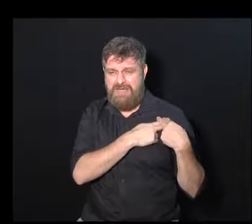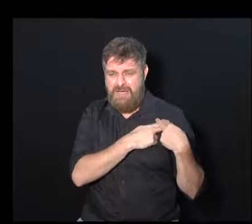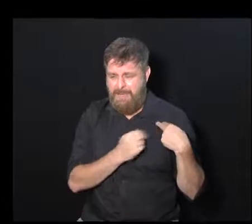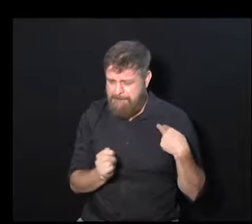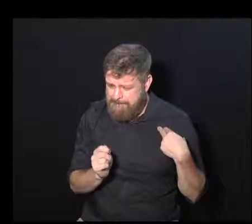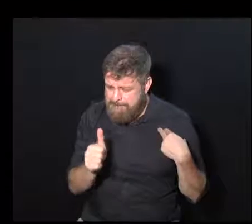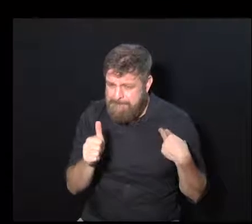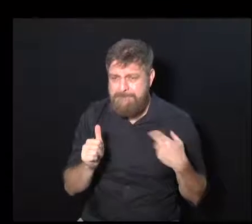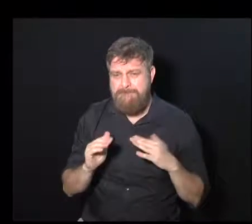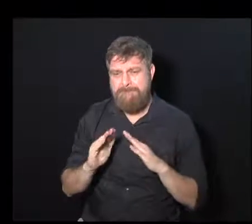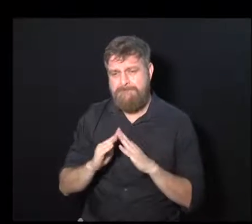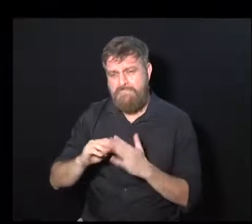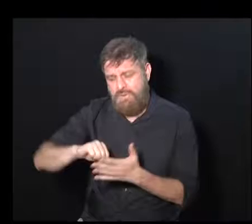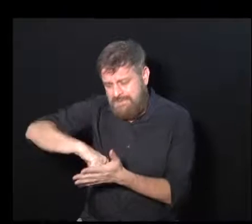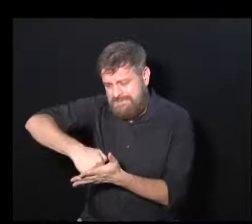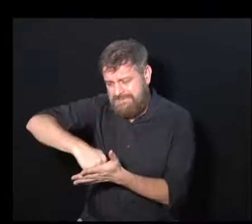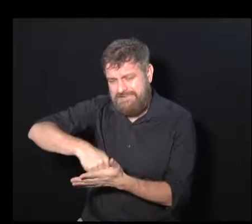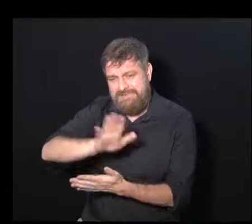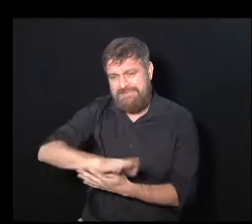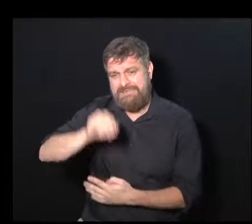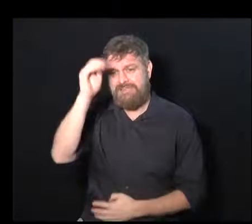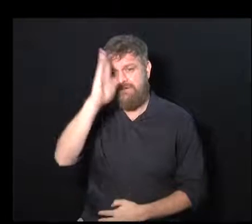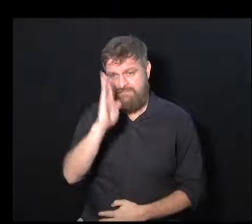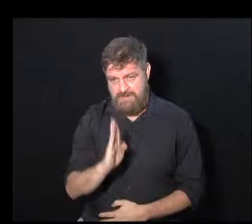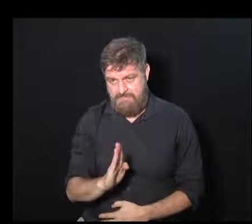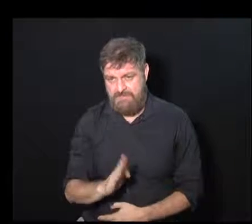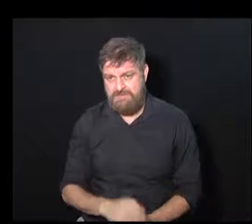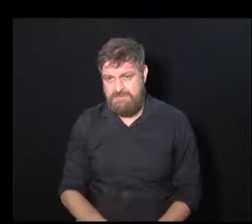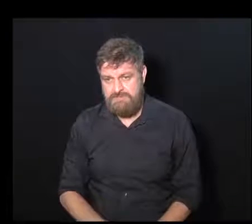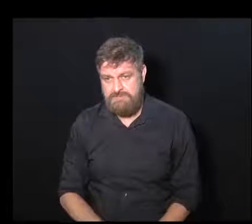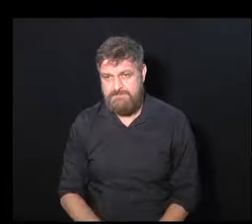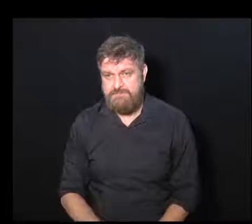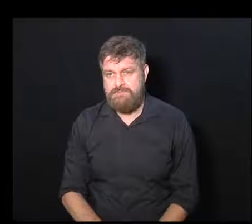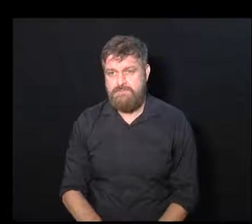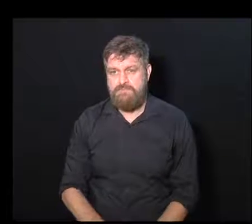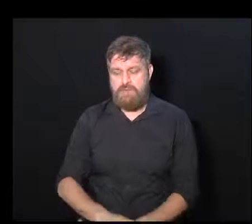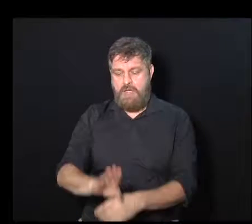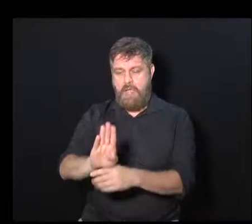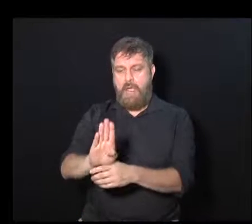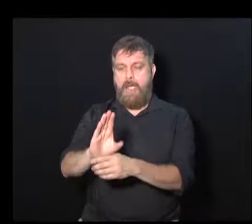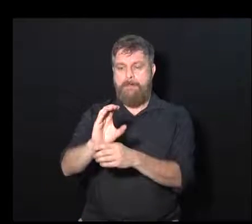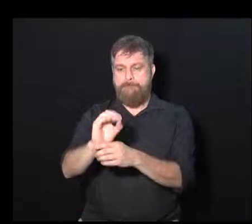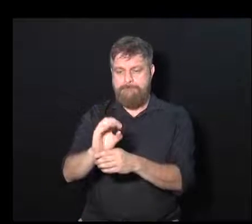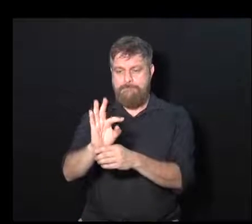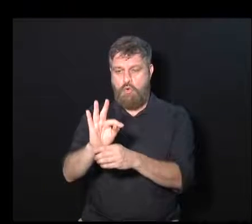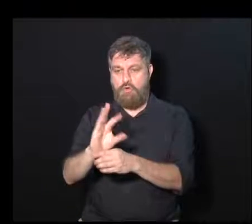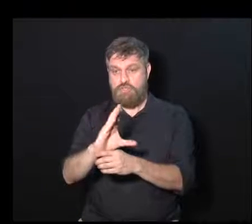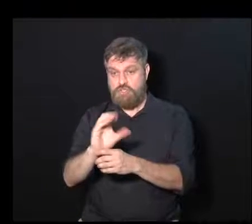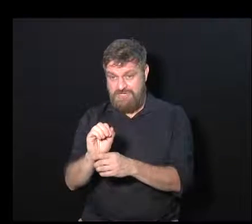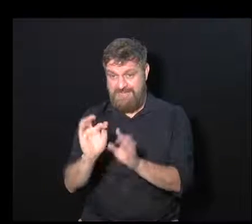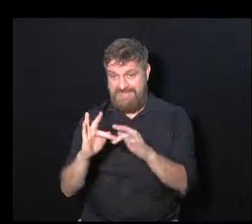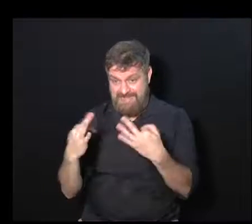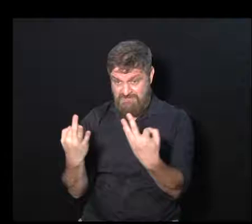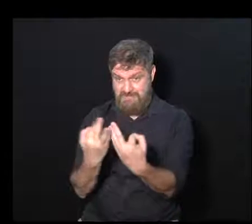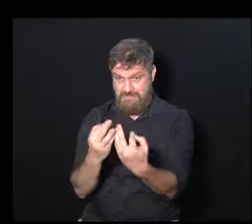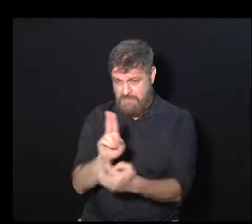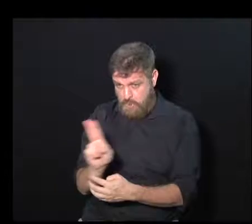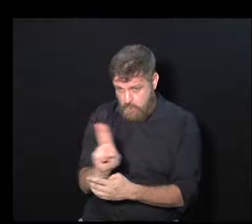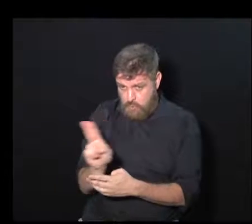farmácias de manipulação do Brasil de fitoterápicos, que é a Botica da Família. E